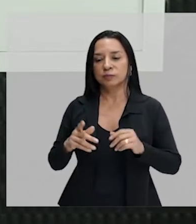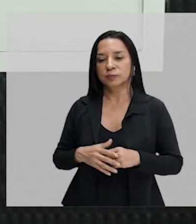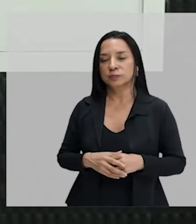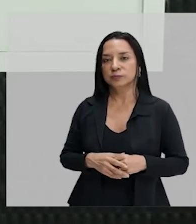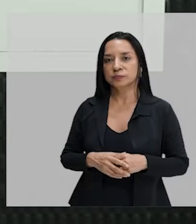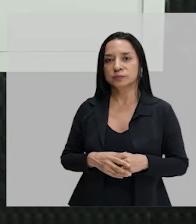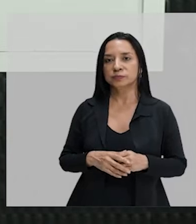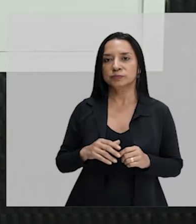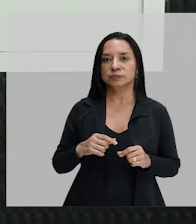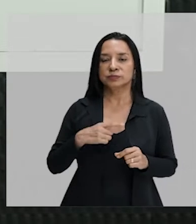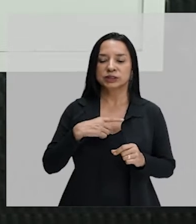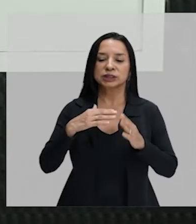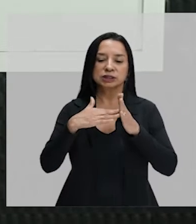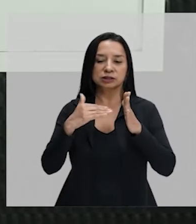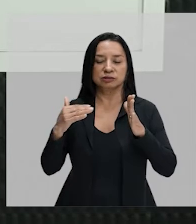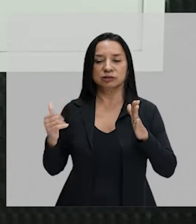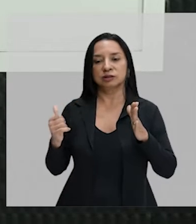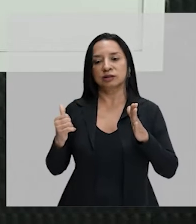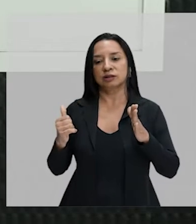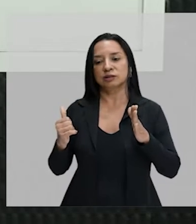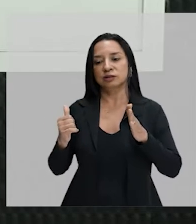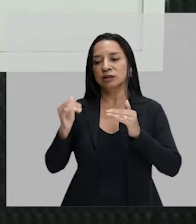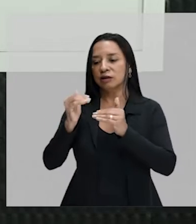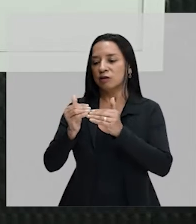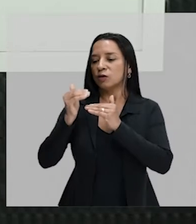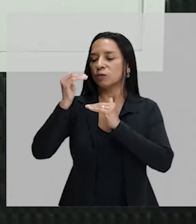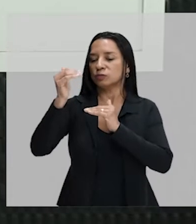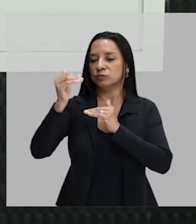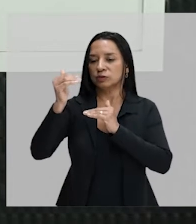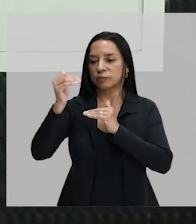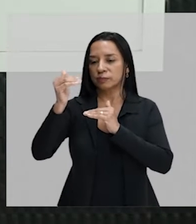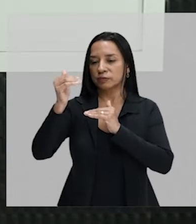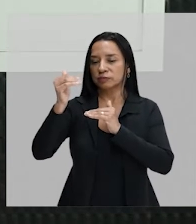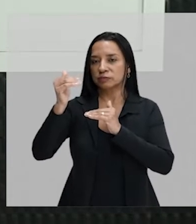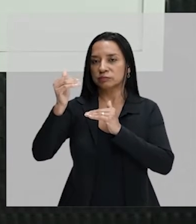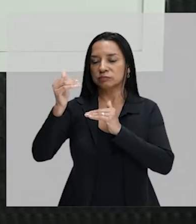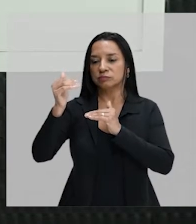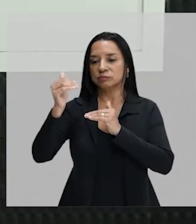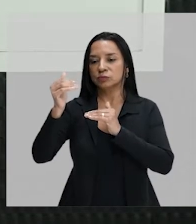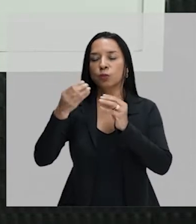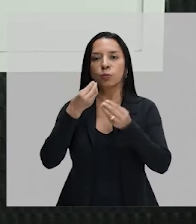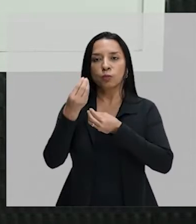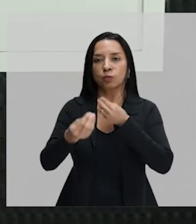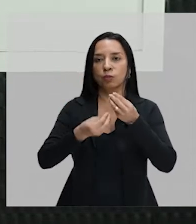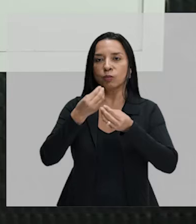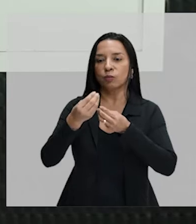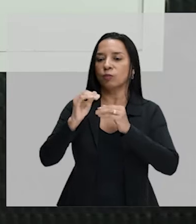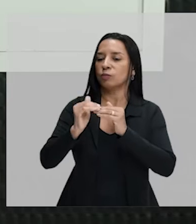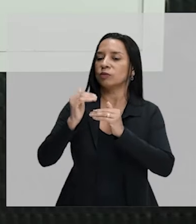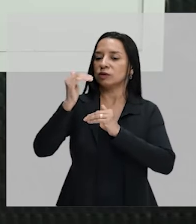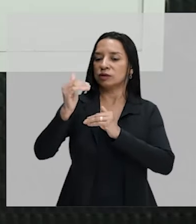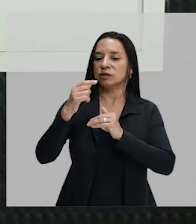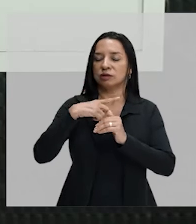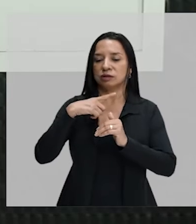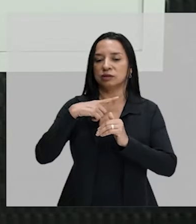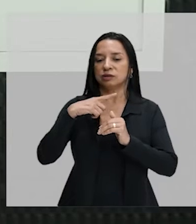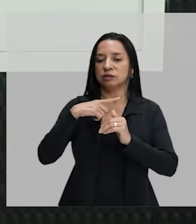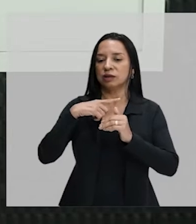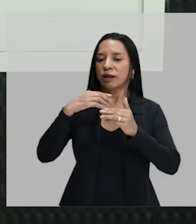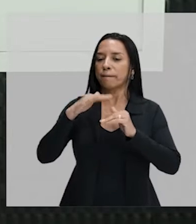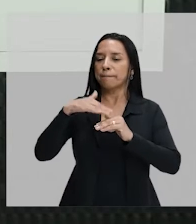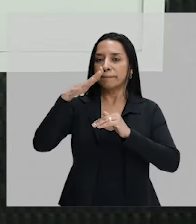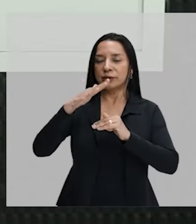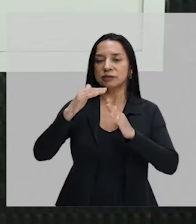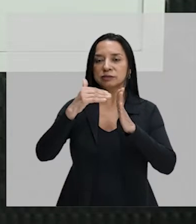Então, obviamente que a estética ela transcende muito mais, ela vai além, e como ir além, ela tem mais